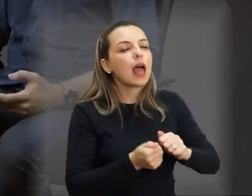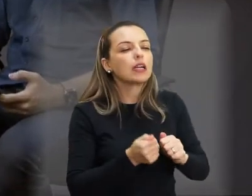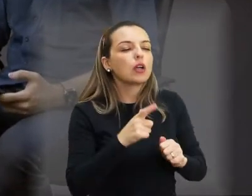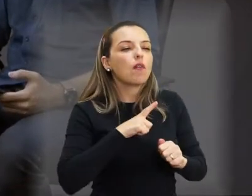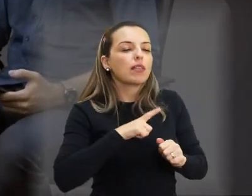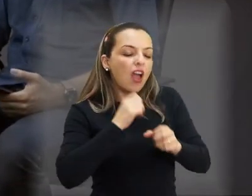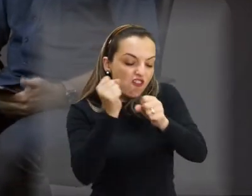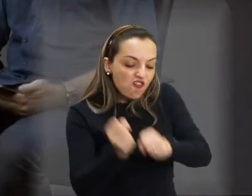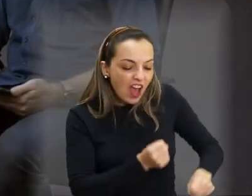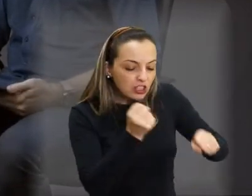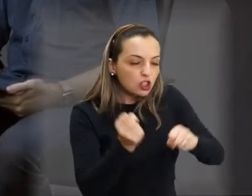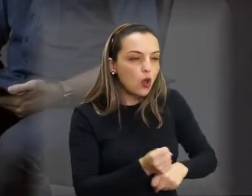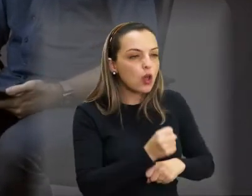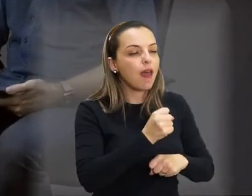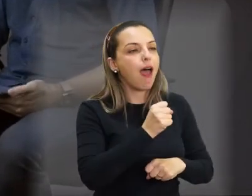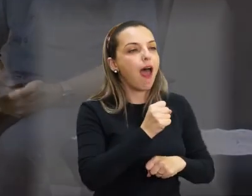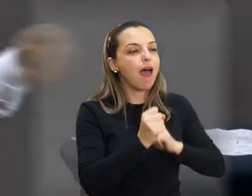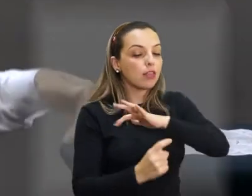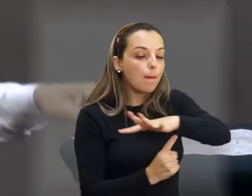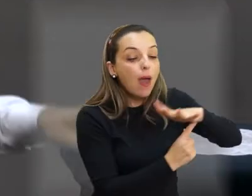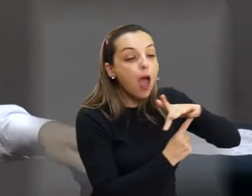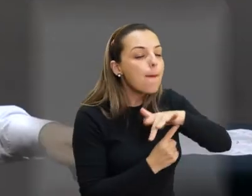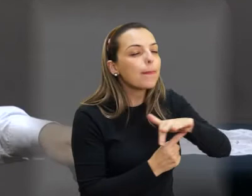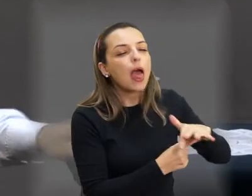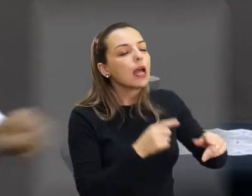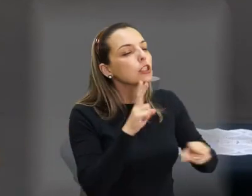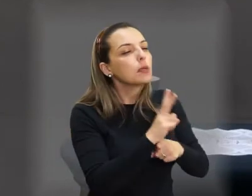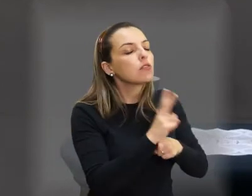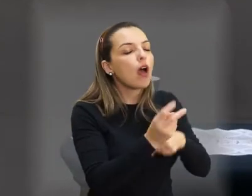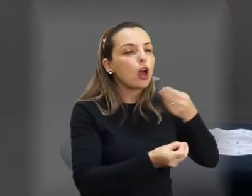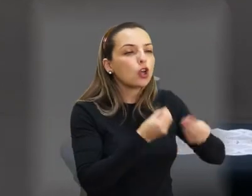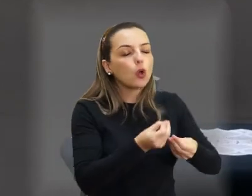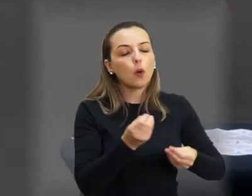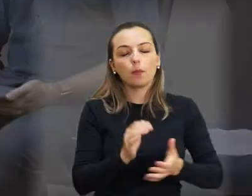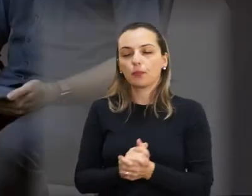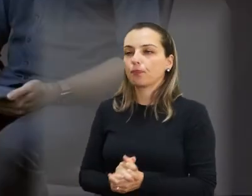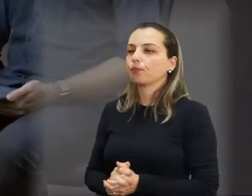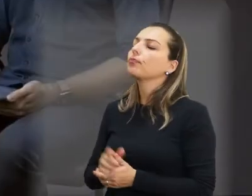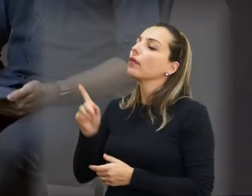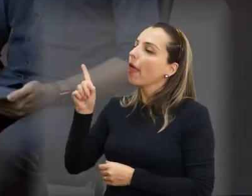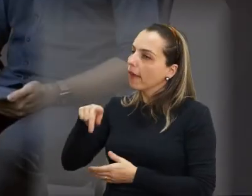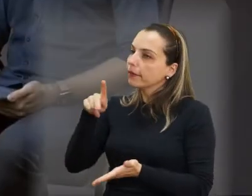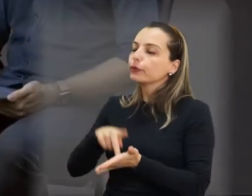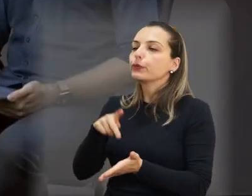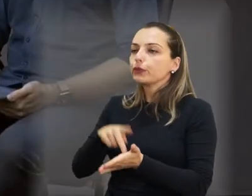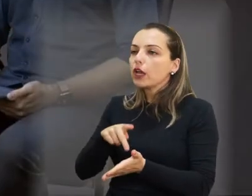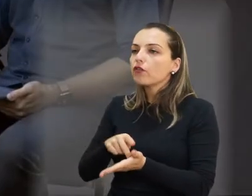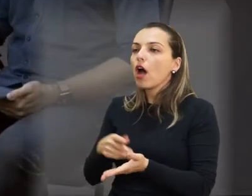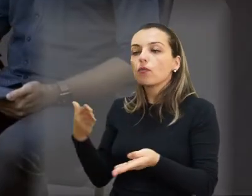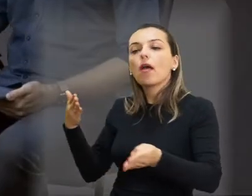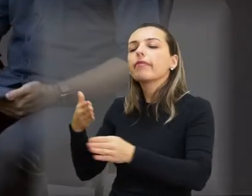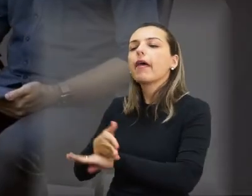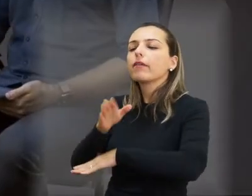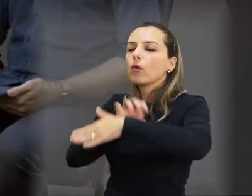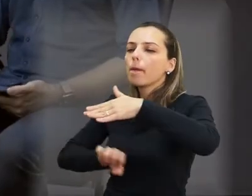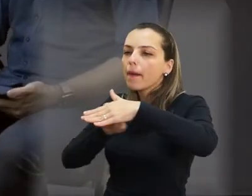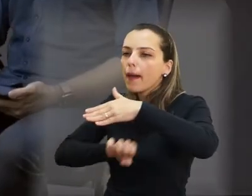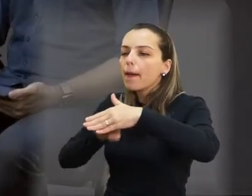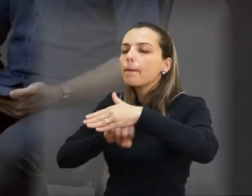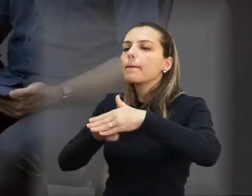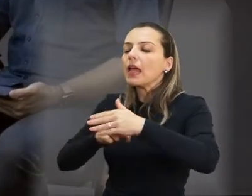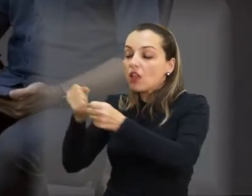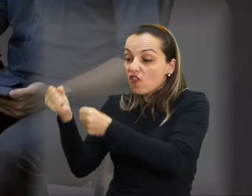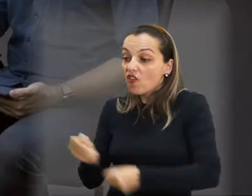vassouras ecológicas. Esse foi um tema que o vereador trouxe aqui para a Câmara também. Isso, na verdade, Chico, foi assim, a gente foi visitar uma empresa que